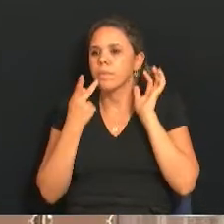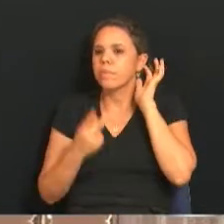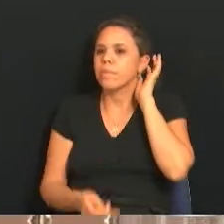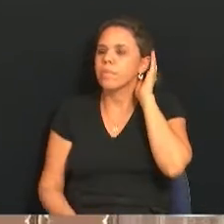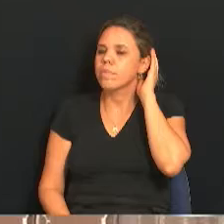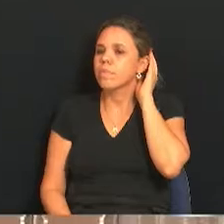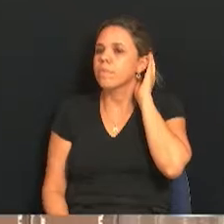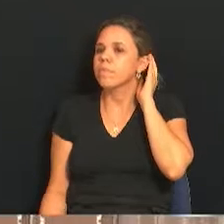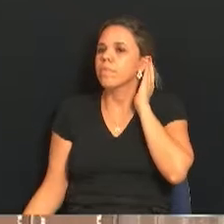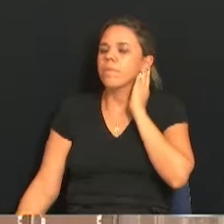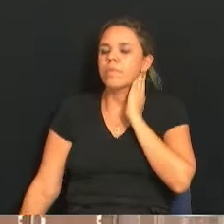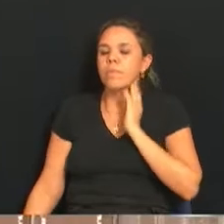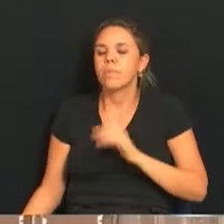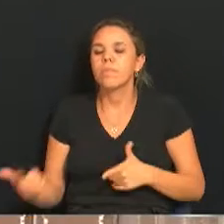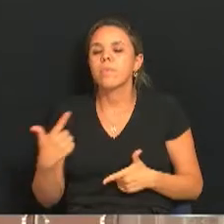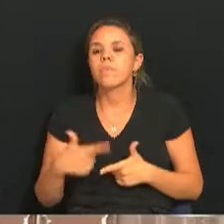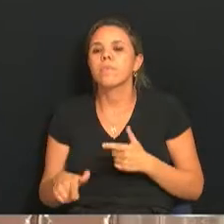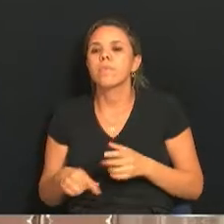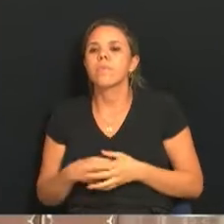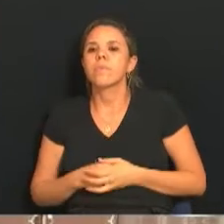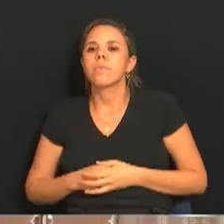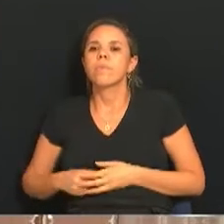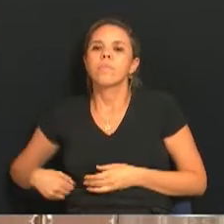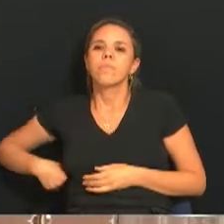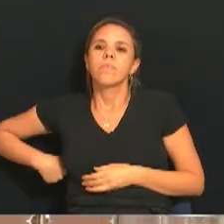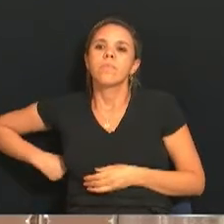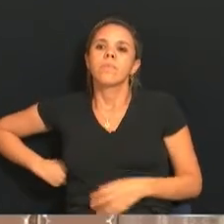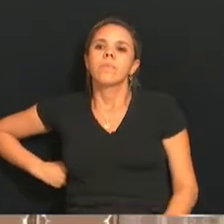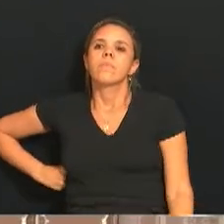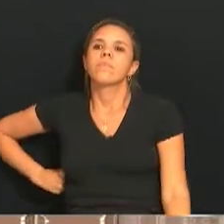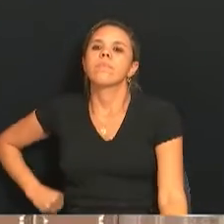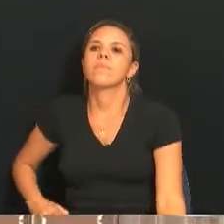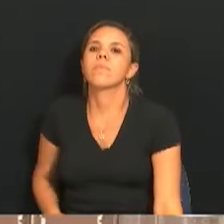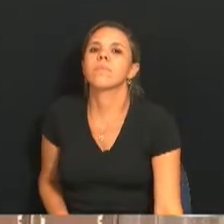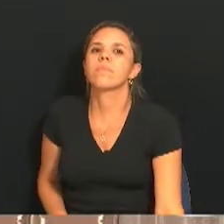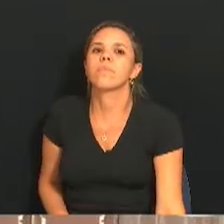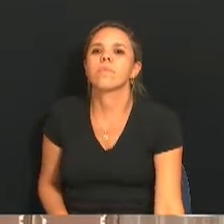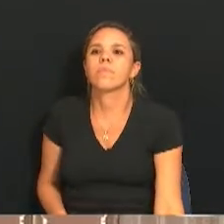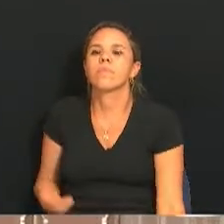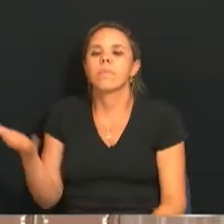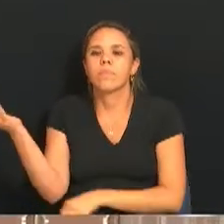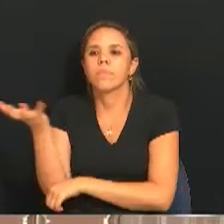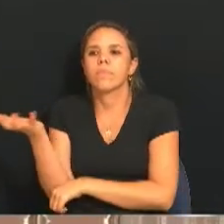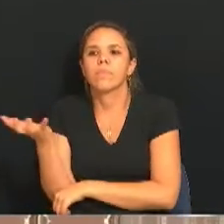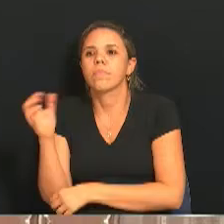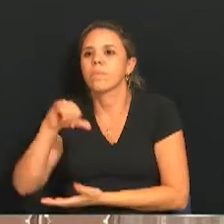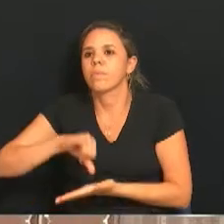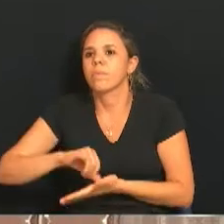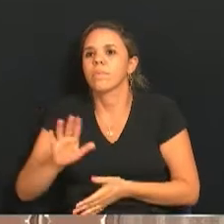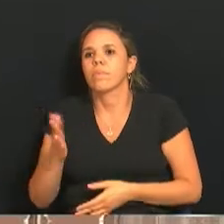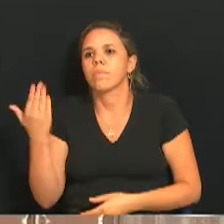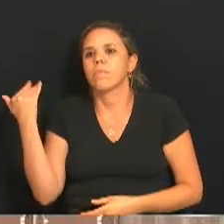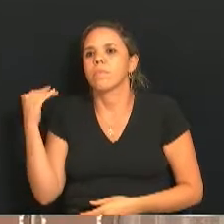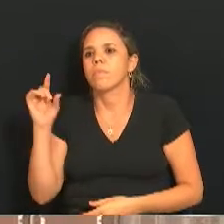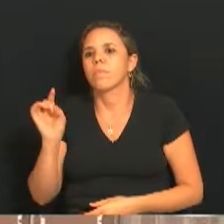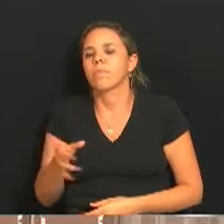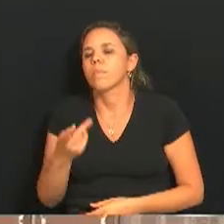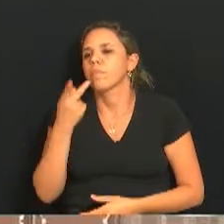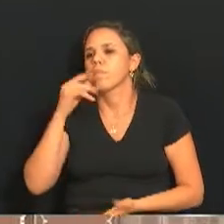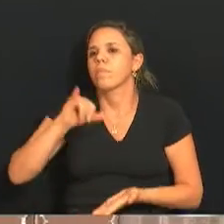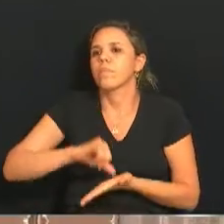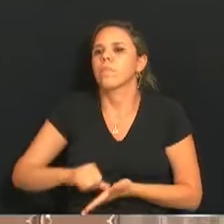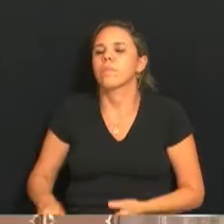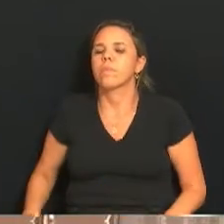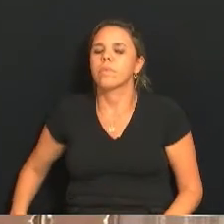Mas essa problemática do morador de rua, que hoje não é mais a região central. Antigamente a gente falava muito da questão da